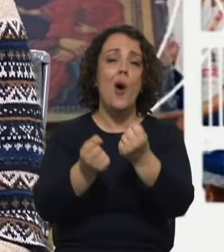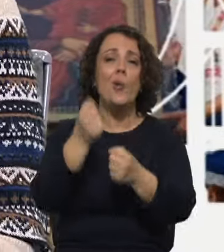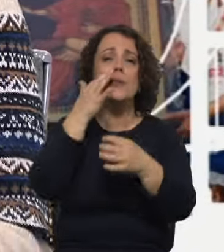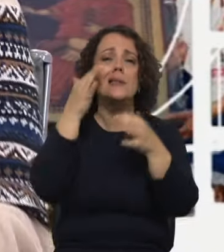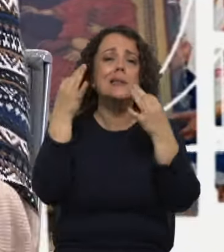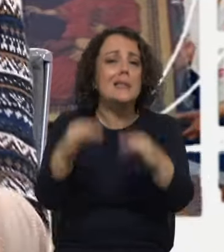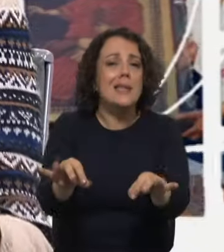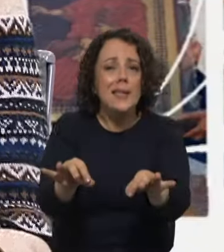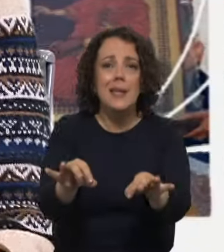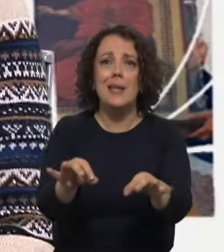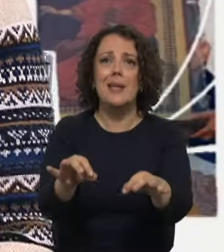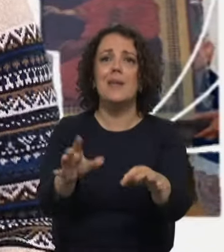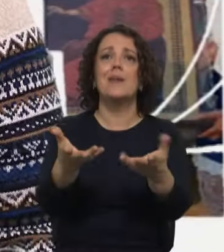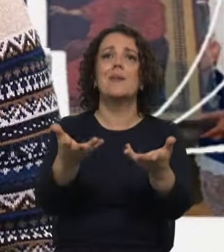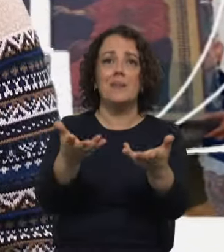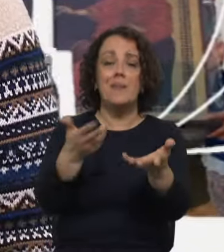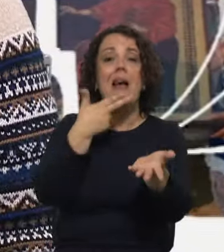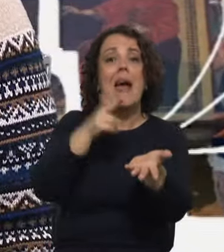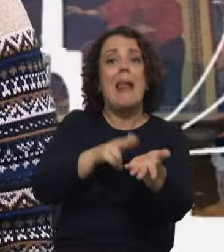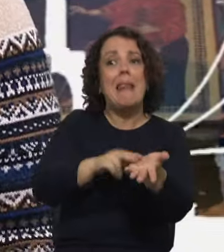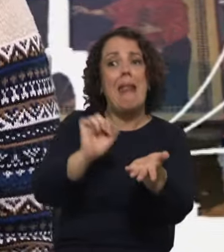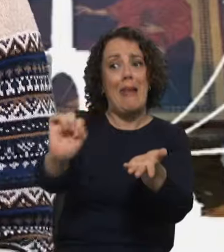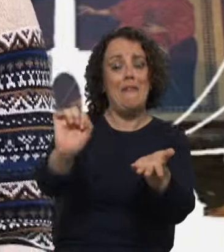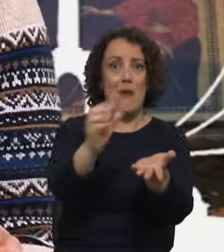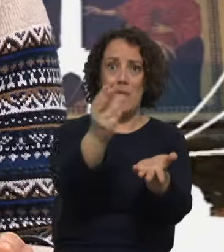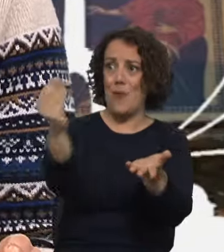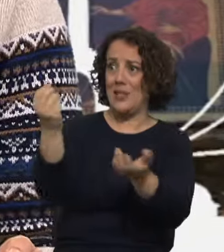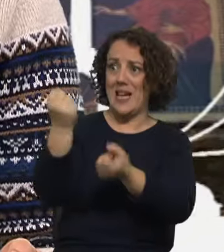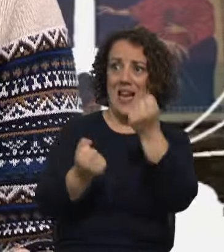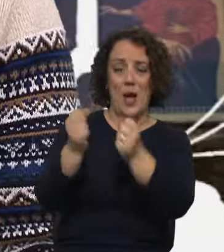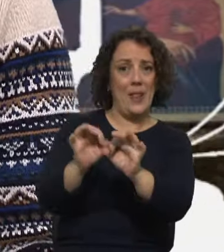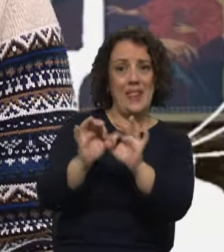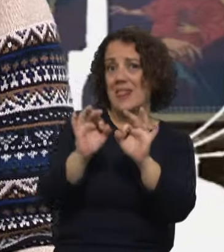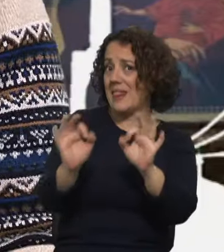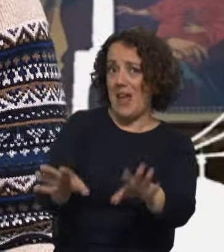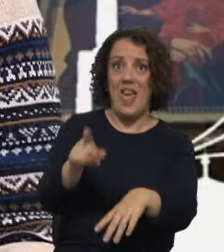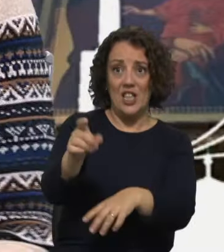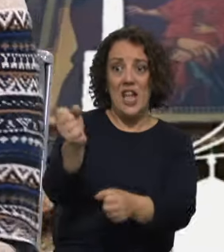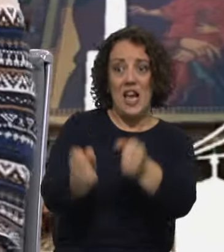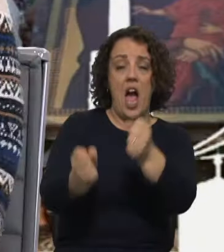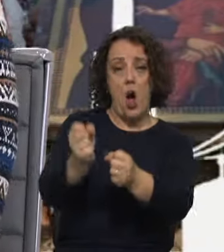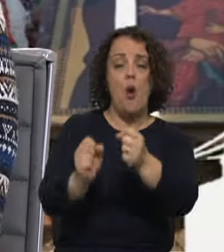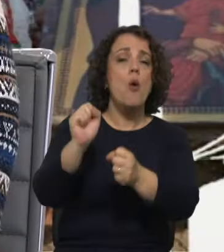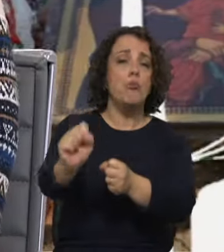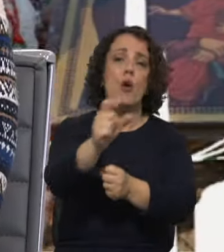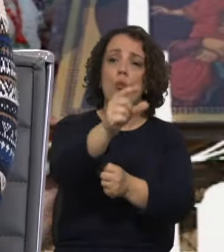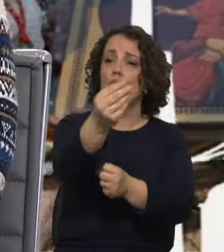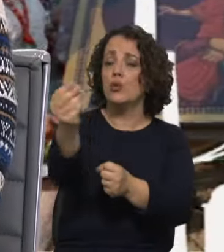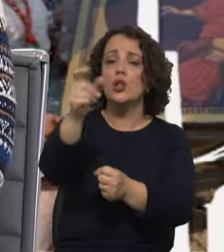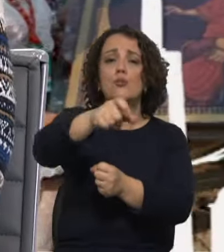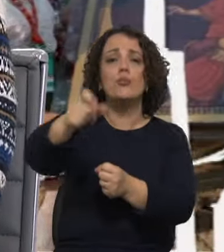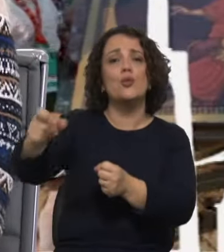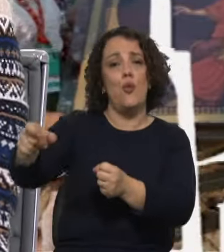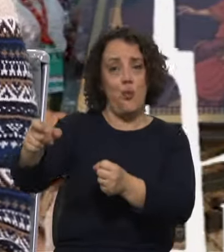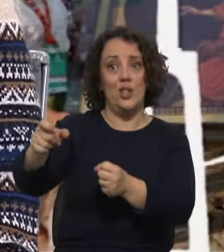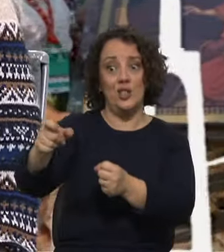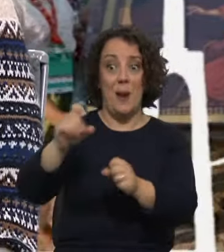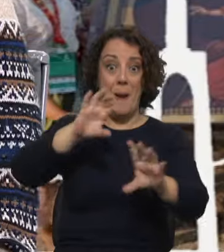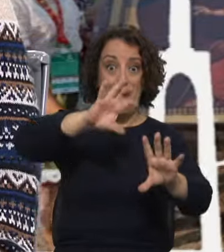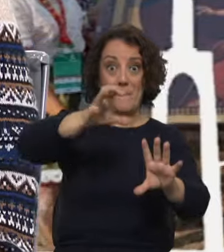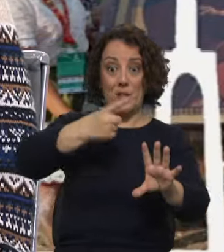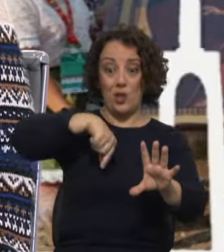carro que era muito aproximado a realidade local de muita gente aquele carro era o veículo de transporte diário para muitas das pessoas nos países onde nós passamos não